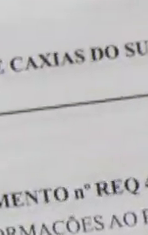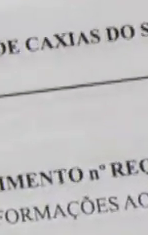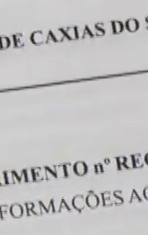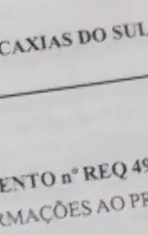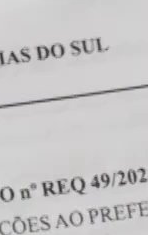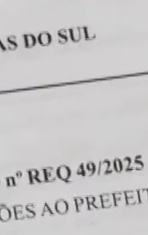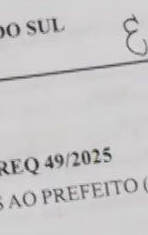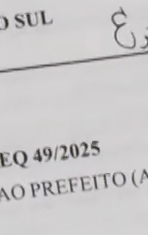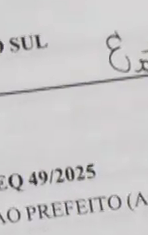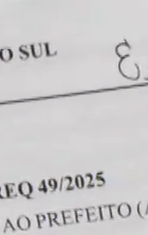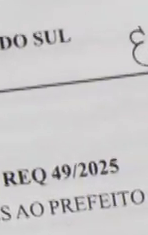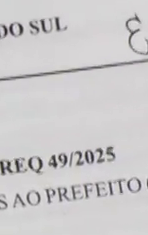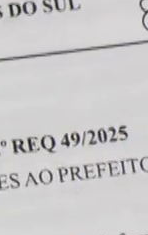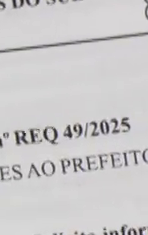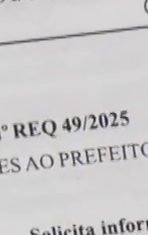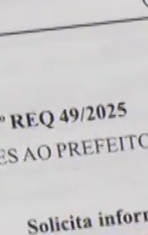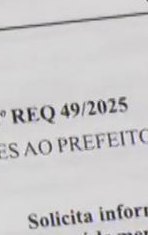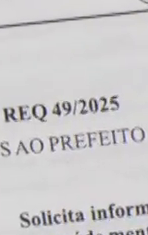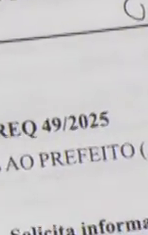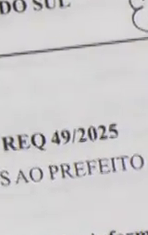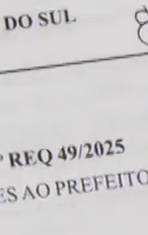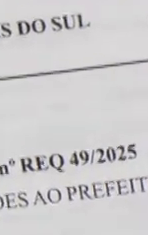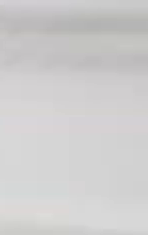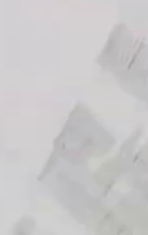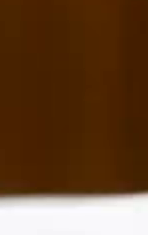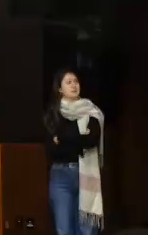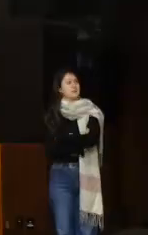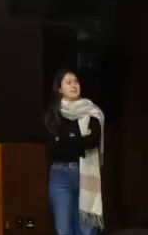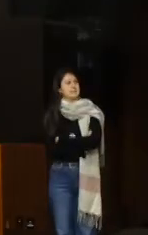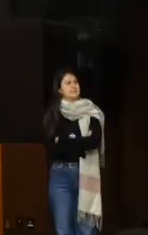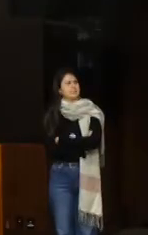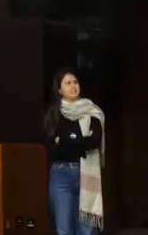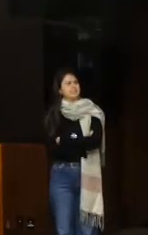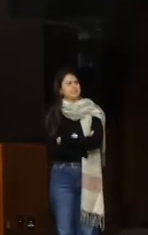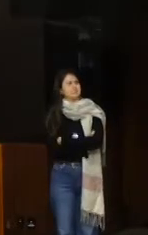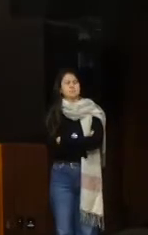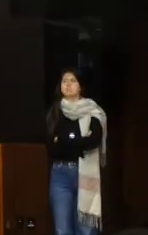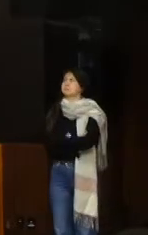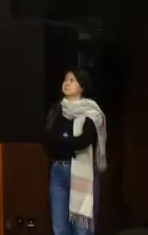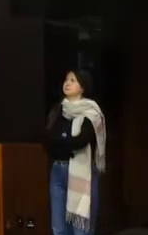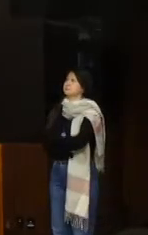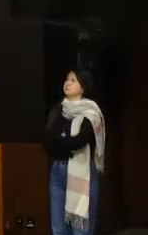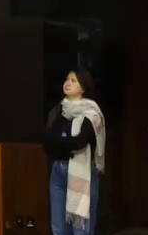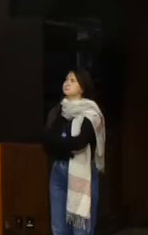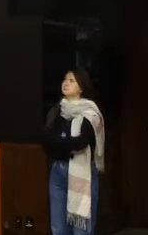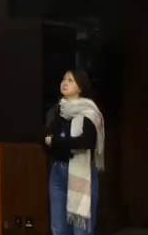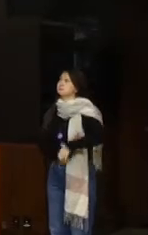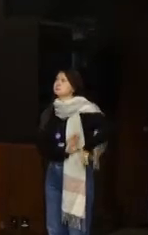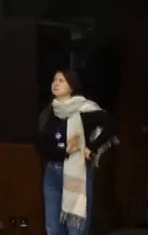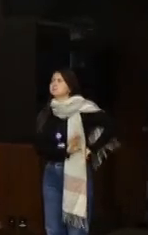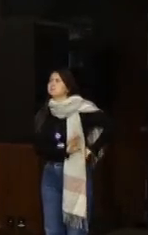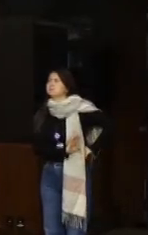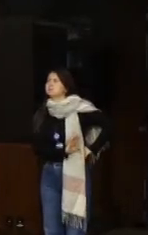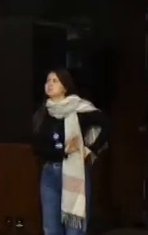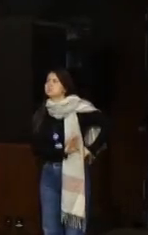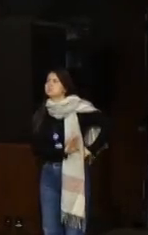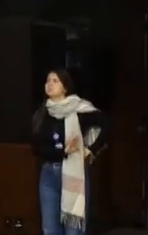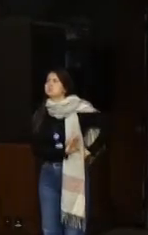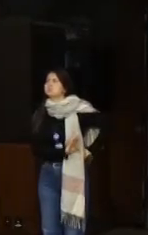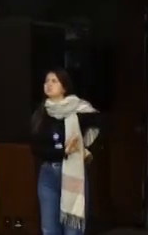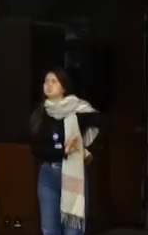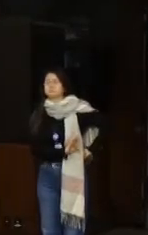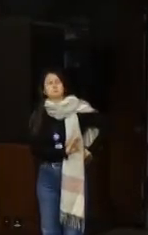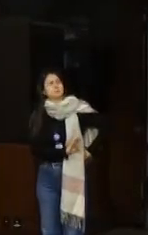no município. O pedido inclui relatórios, critérios utilizados, previsão de ampliação dos serviços, fornecimentos de medicamentos